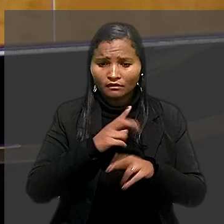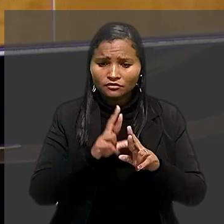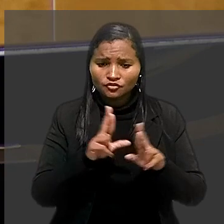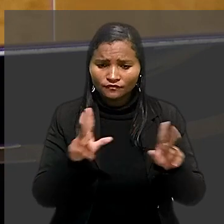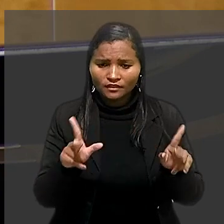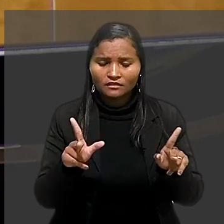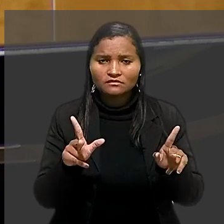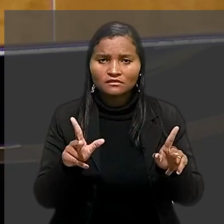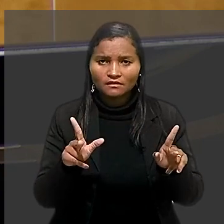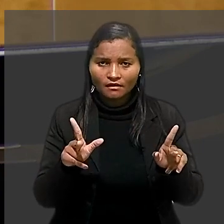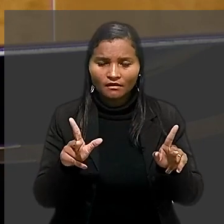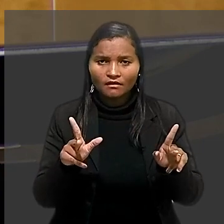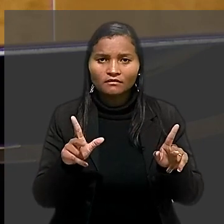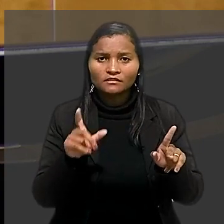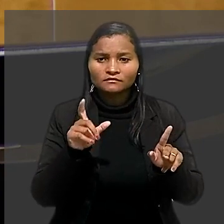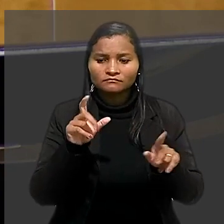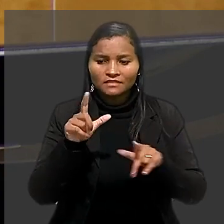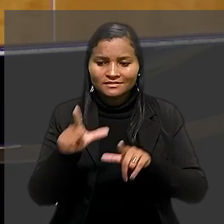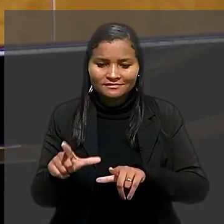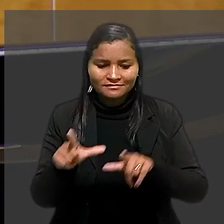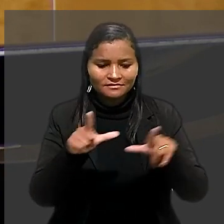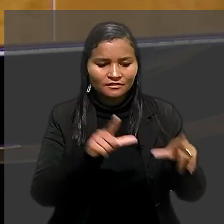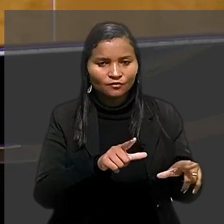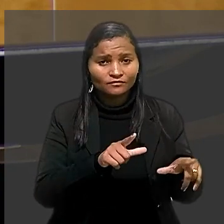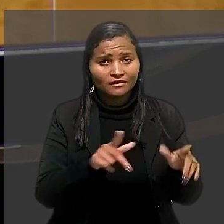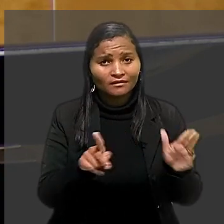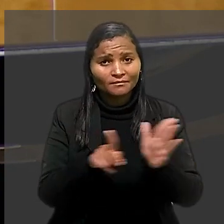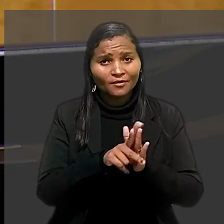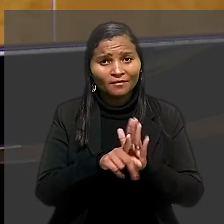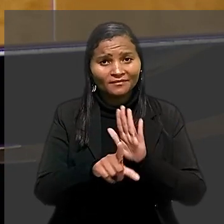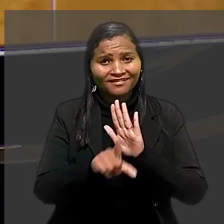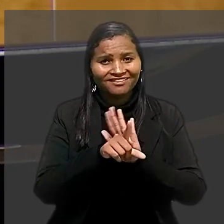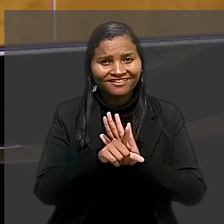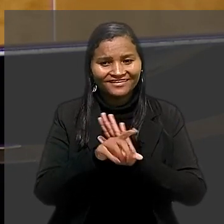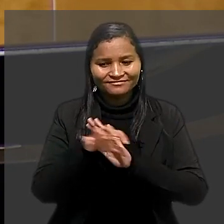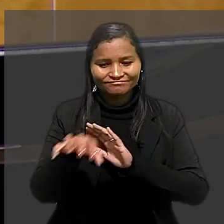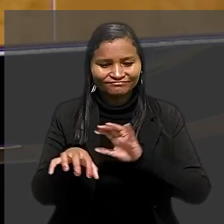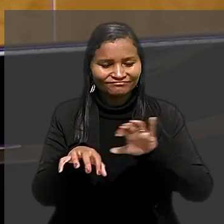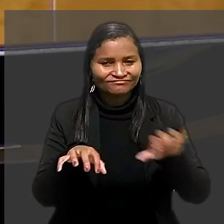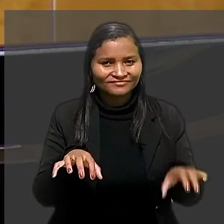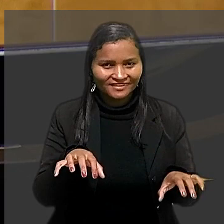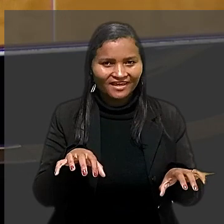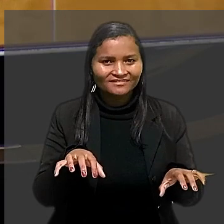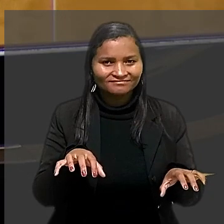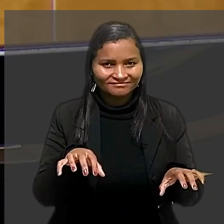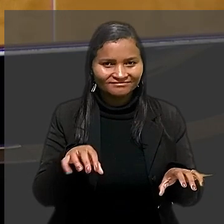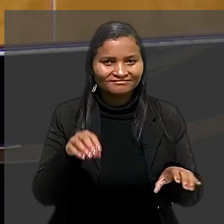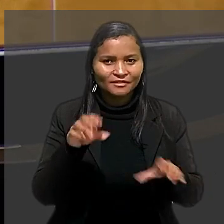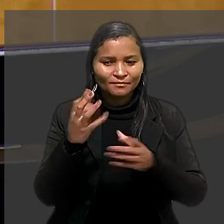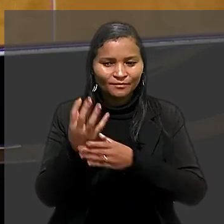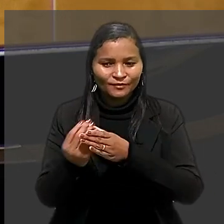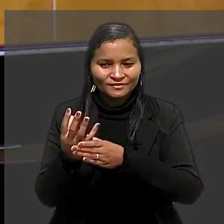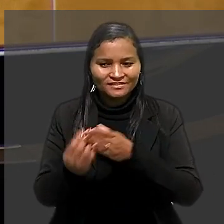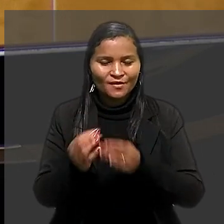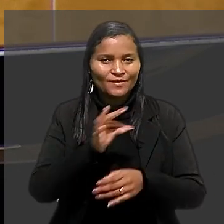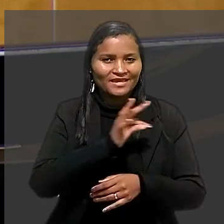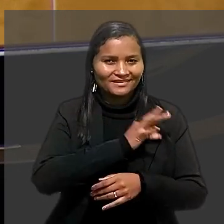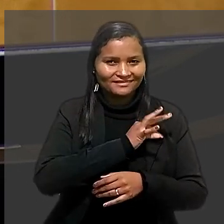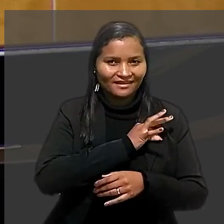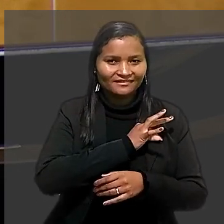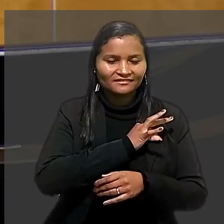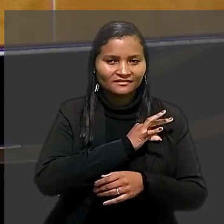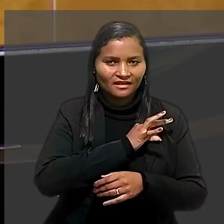que existe uma diferença entre os setores. A própria lei entende que setores são internos à produção e